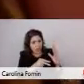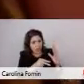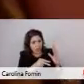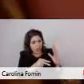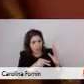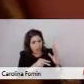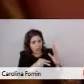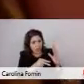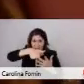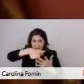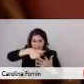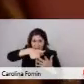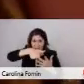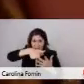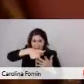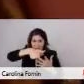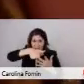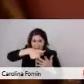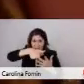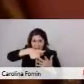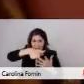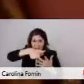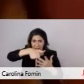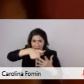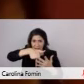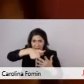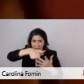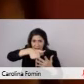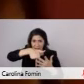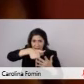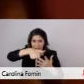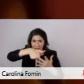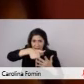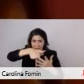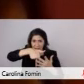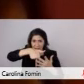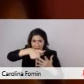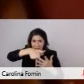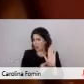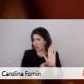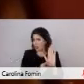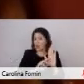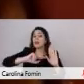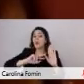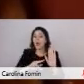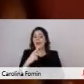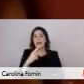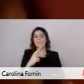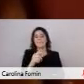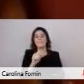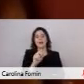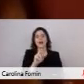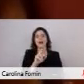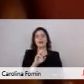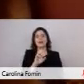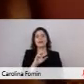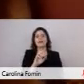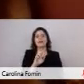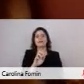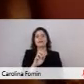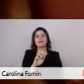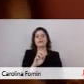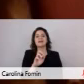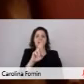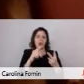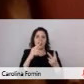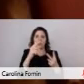nota técnica, não é um parecer, e tampouco uma perícia antecipada. Importante destacar também que